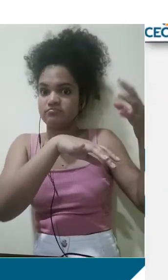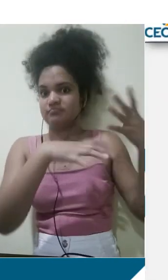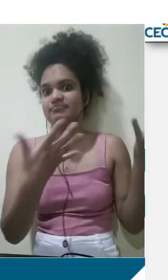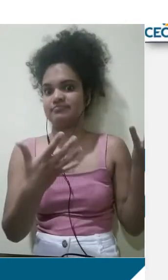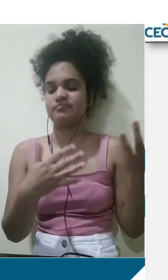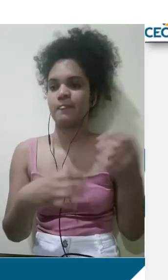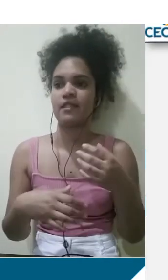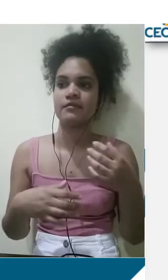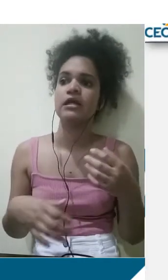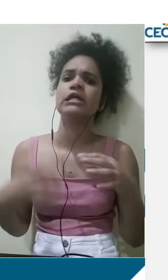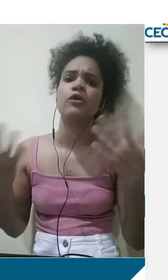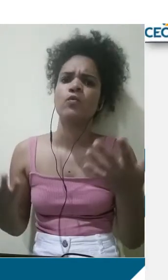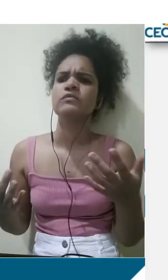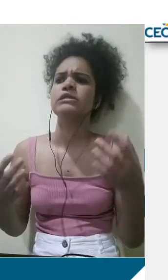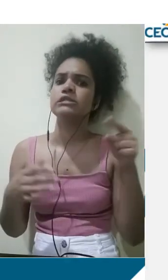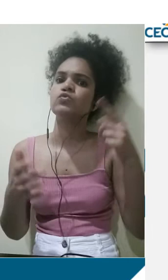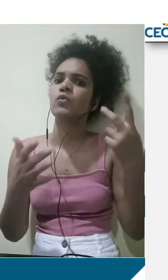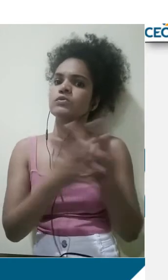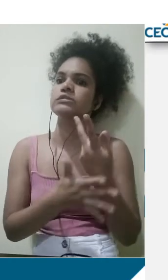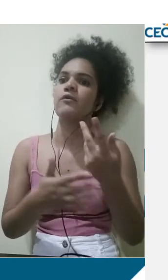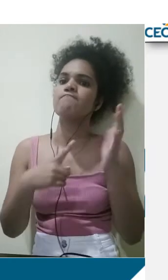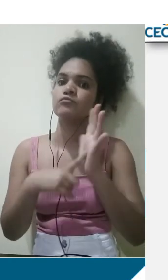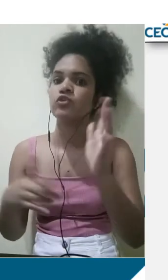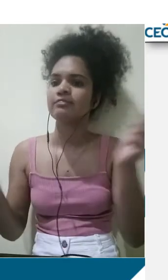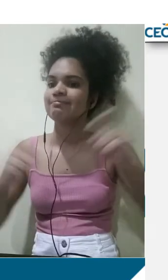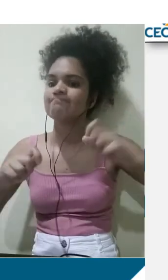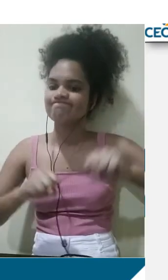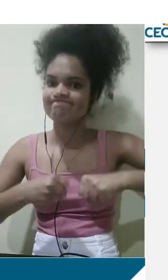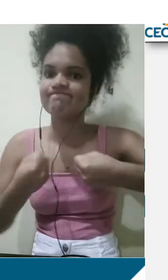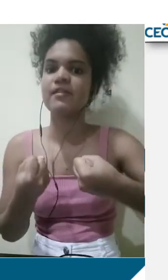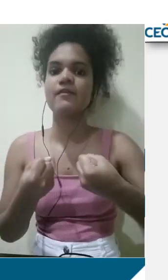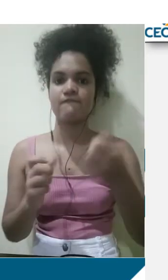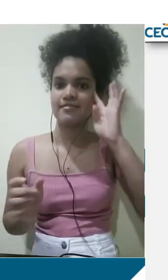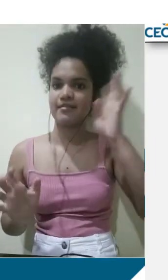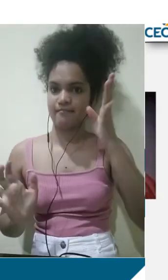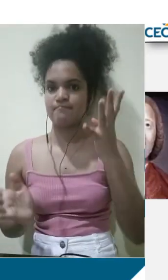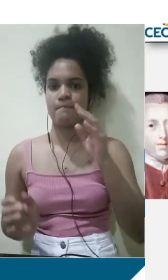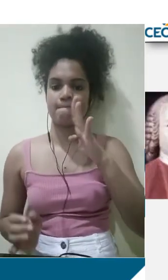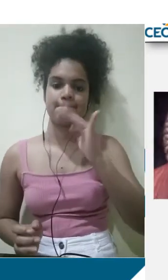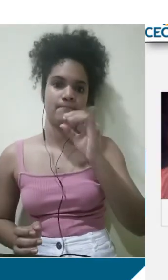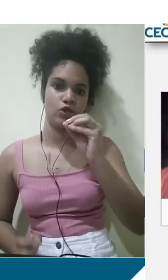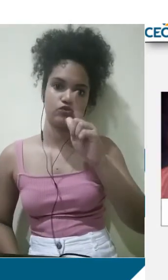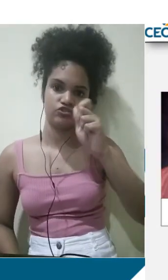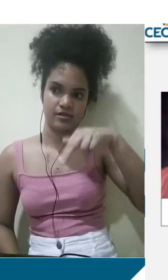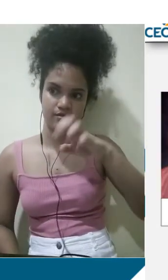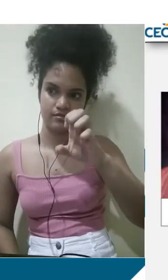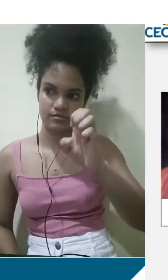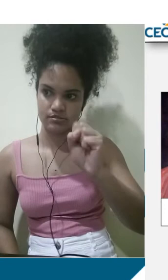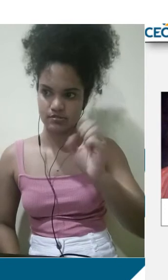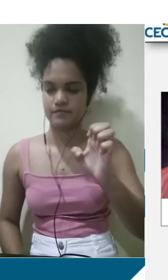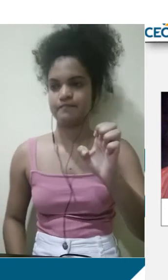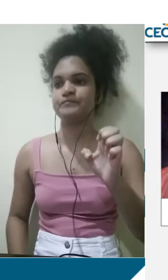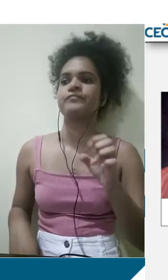muitos cientistas defendessem a biogênese. Esses cientistas com destaque para o naturalista e clérigo